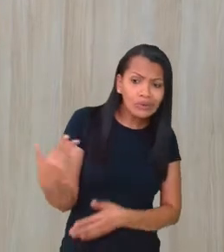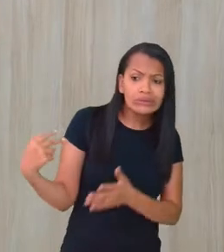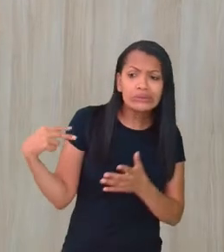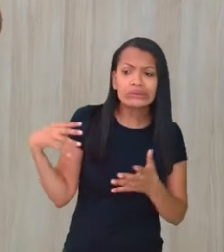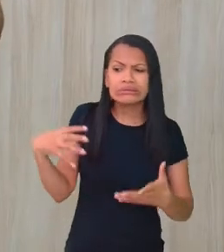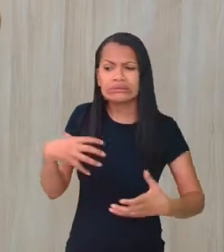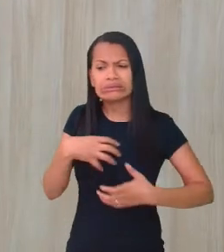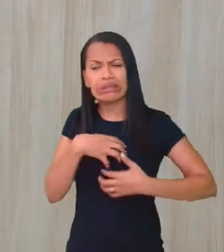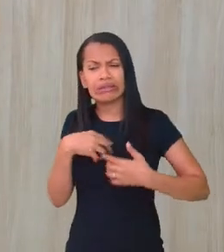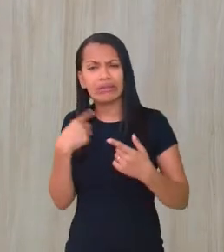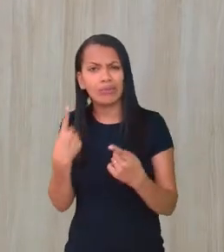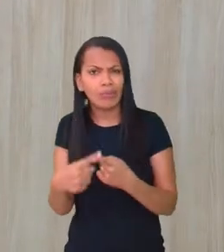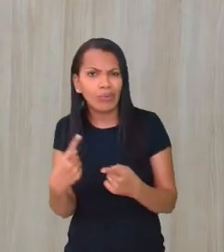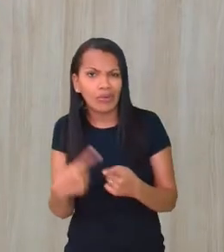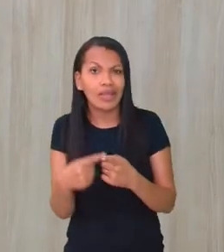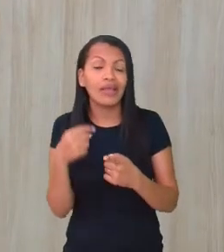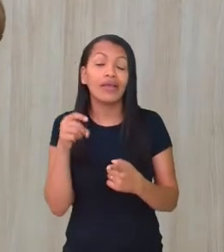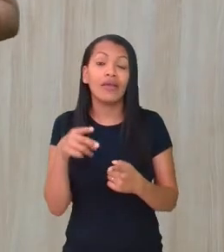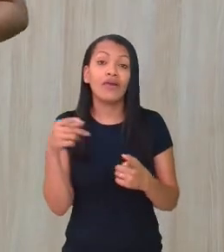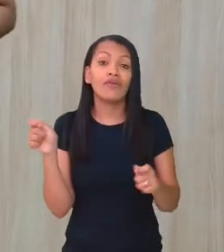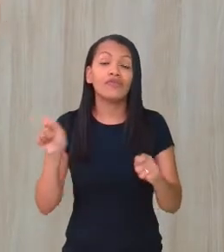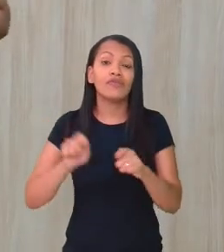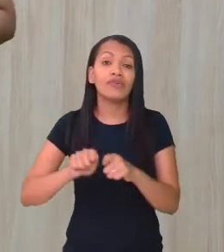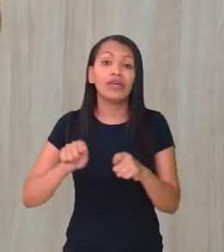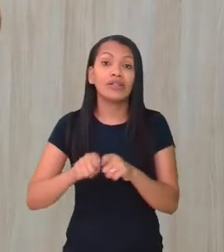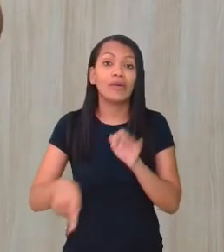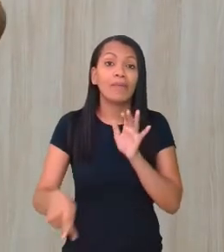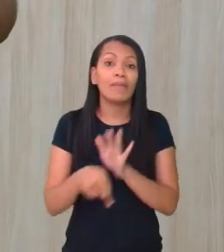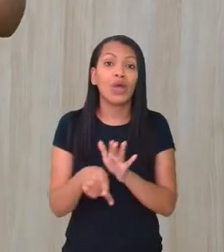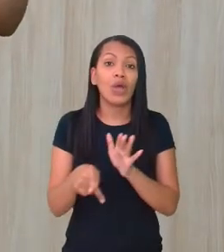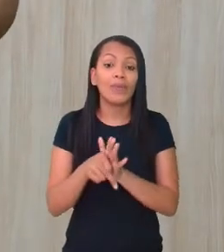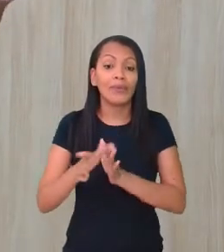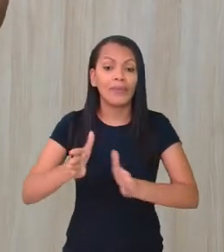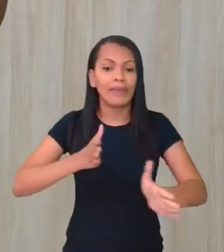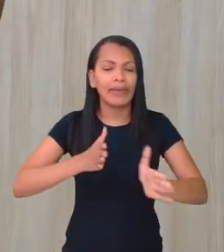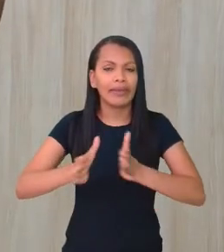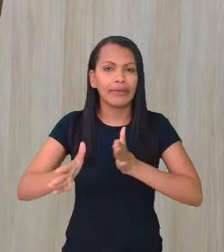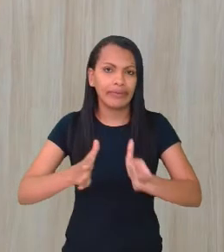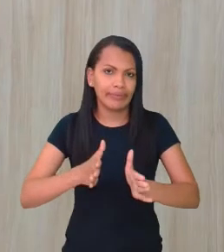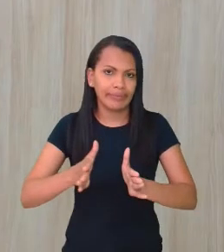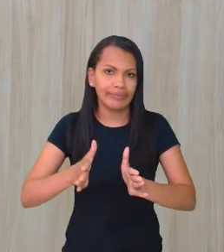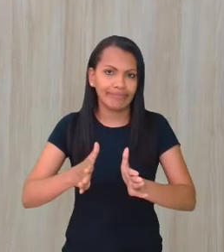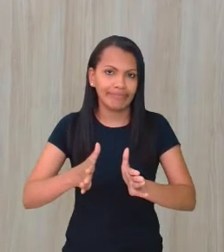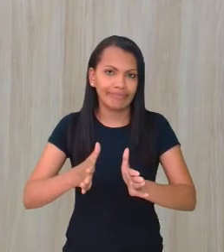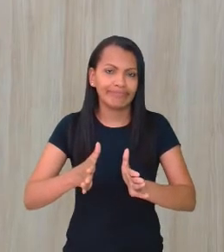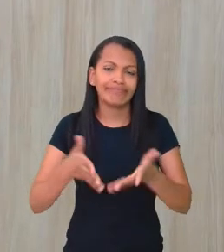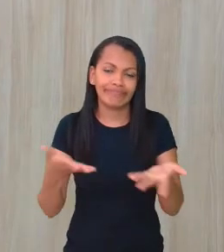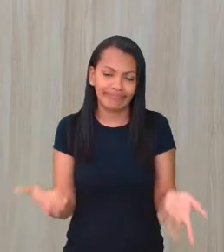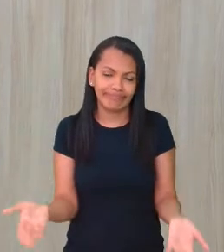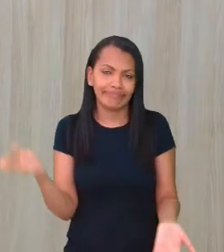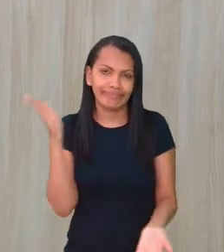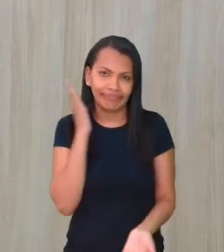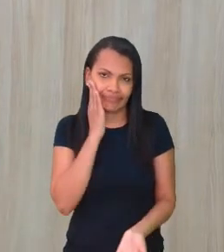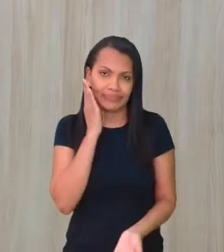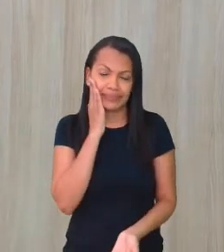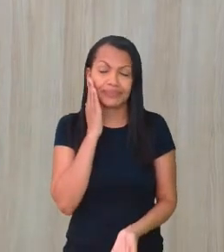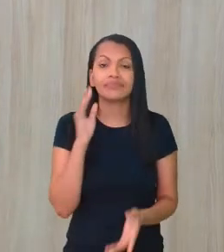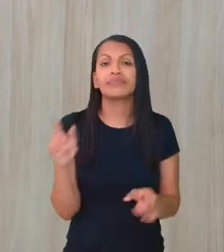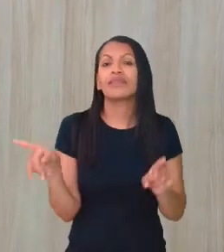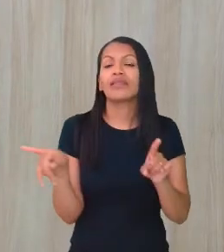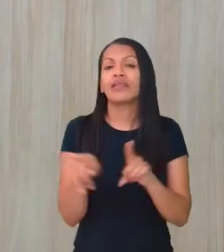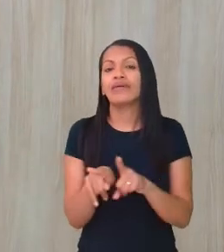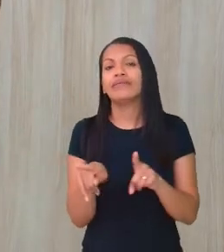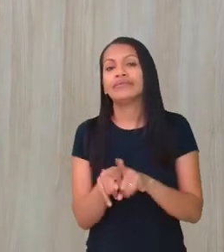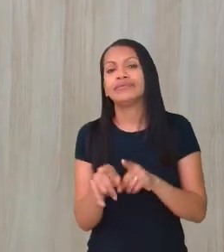ali. Mas isso não significa que a crônica ainda não possa ser lida e entendida, né? Especialmente as crônicas que são